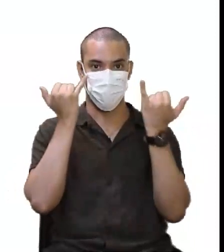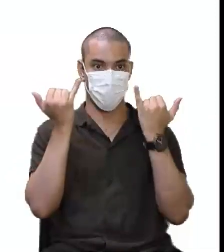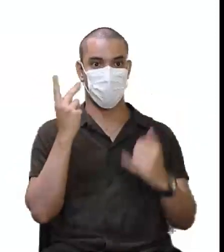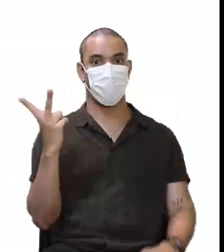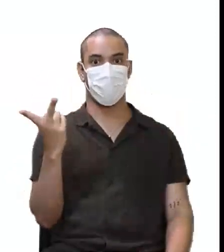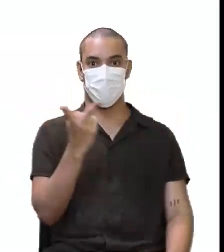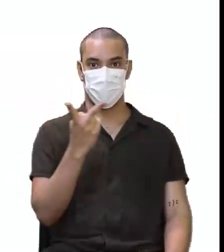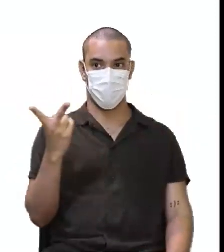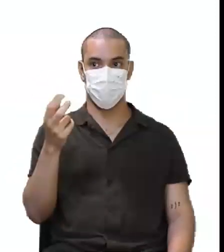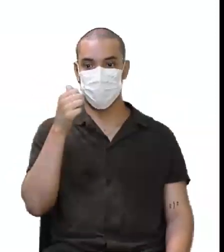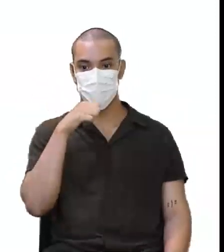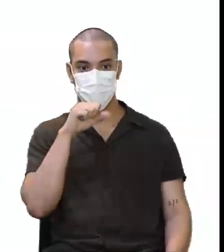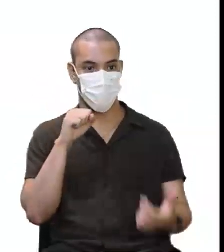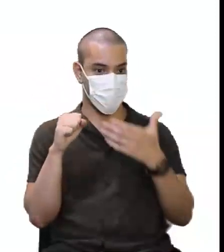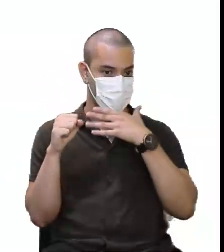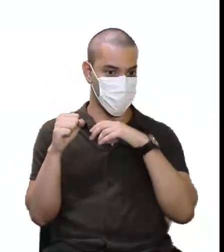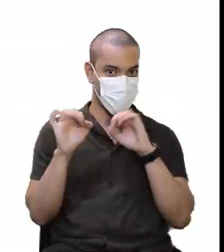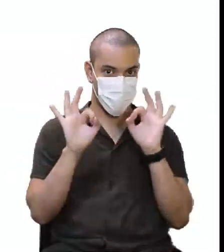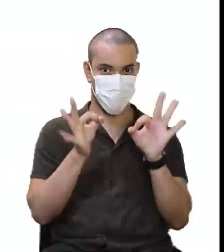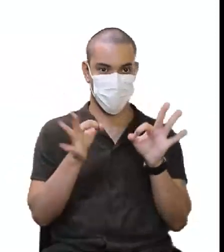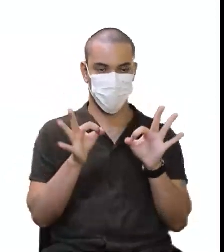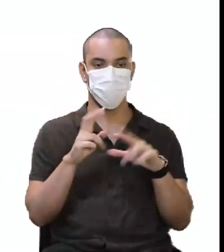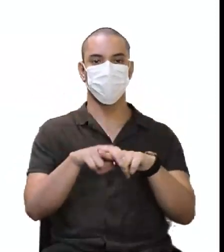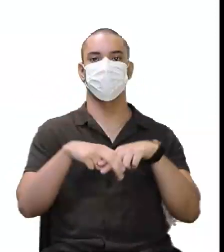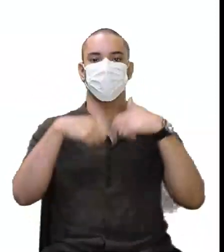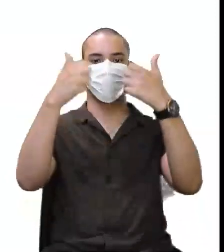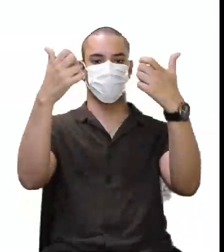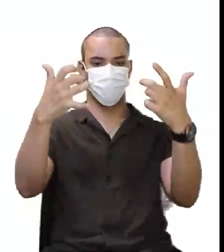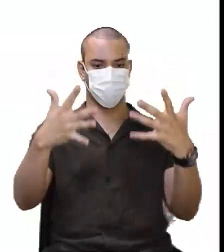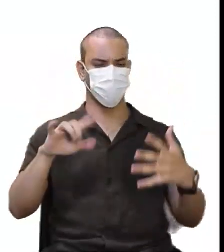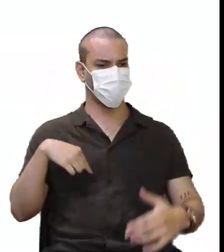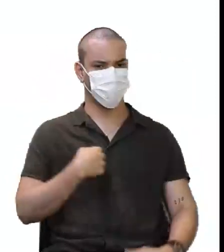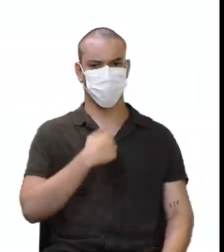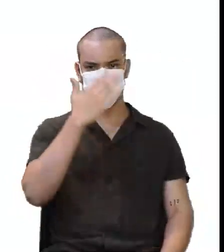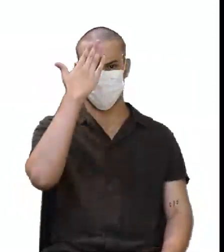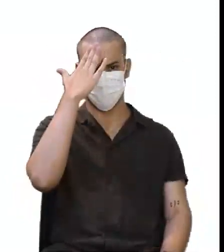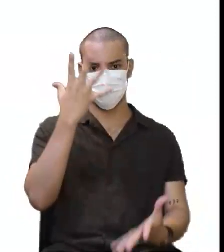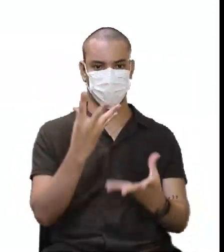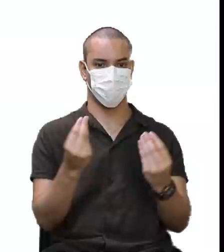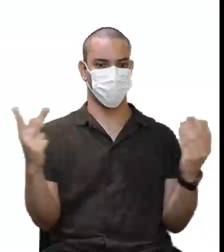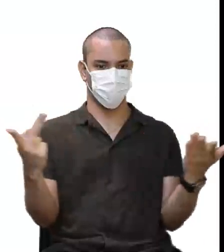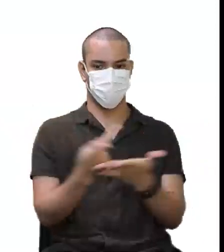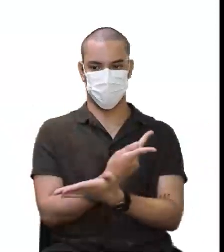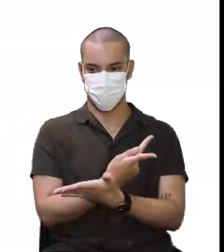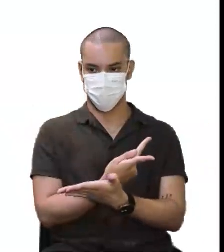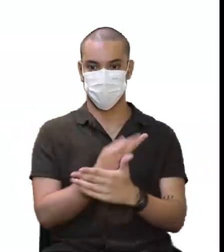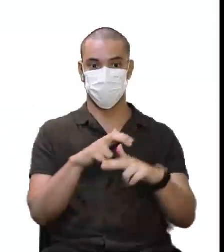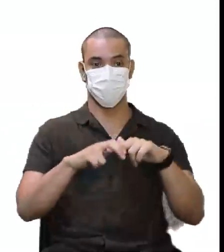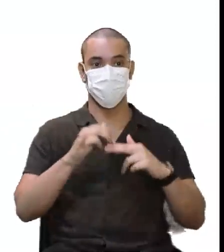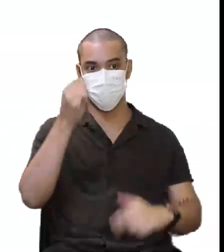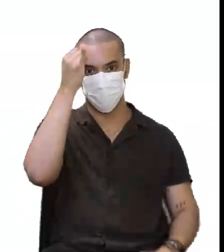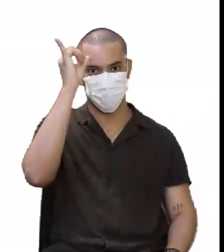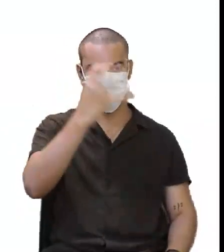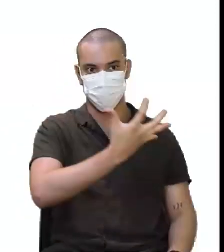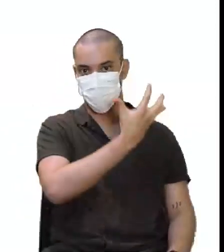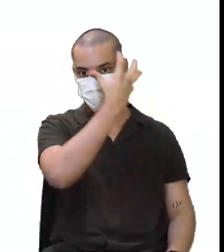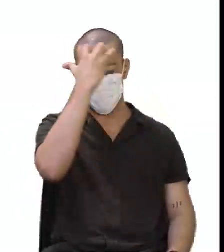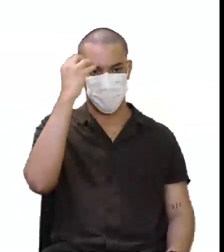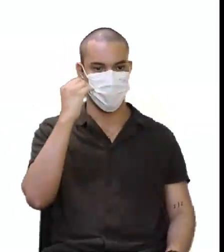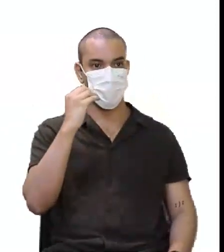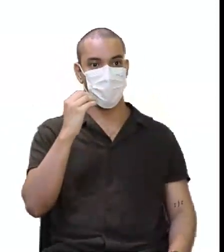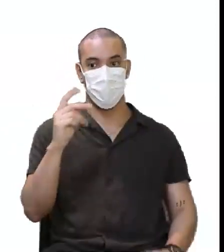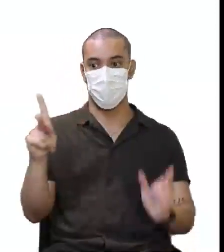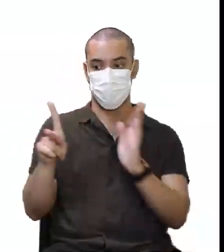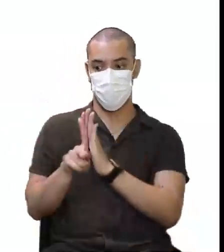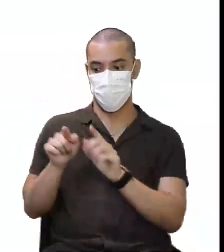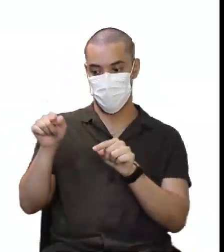ambos. Tranquilinho? Perfeito, né? Então, quando falar, a gente vai falar muito de cromossomos homólogos. Então, não se esqueça, é uma parte herdada do